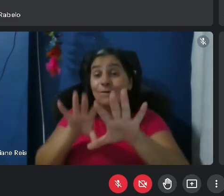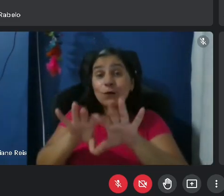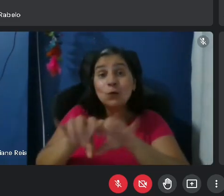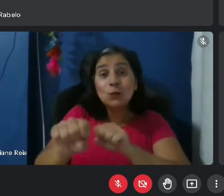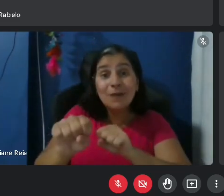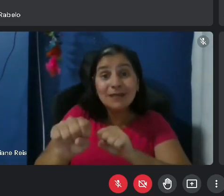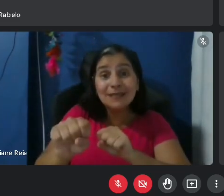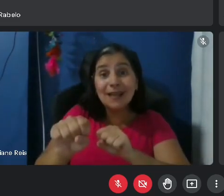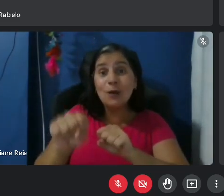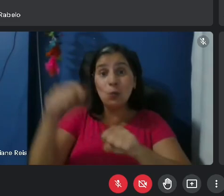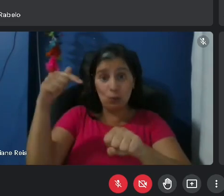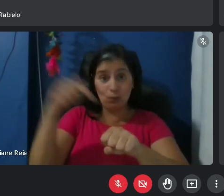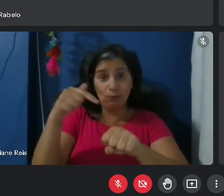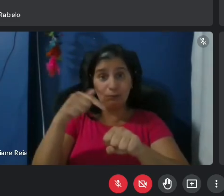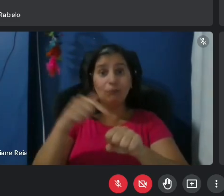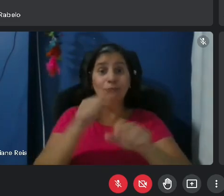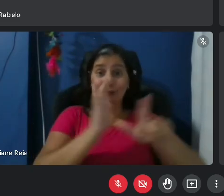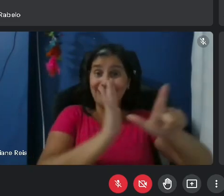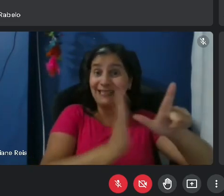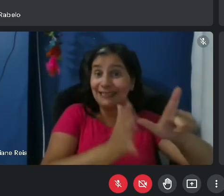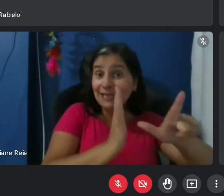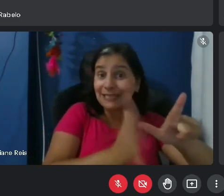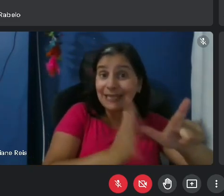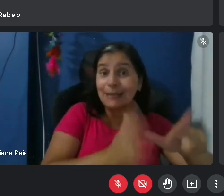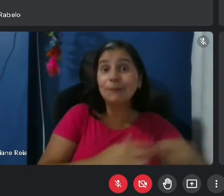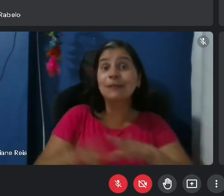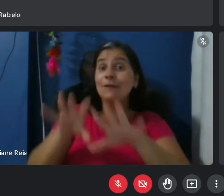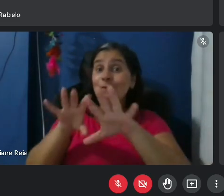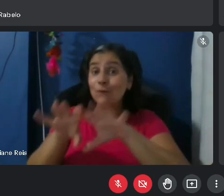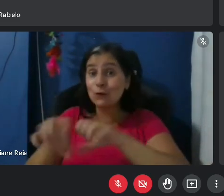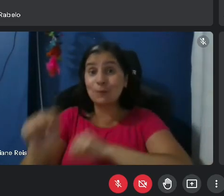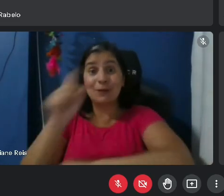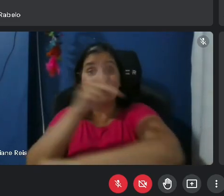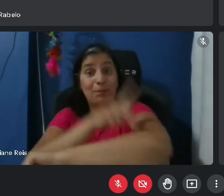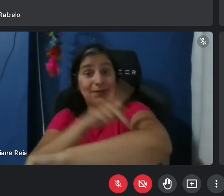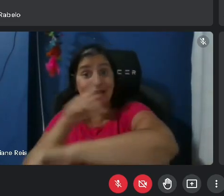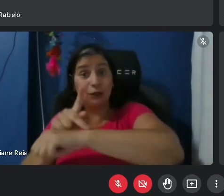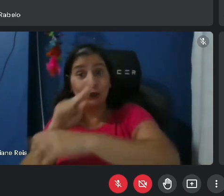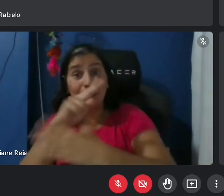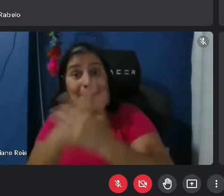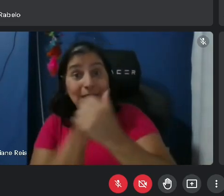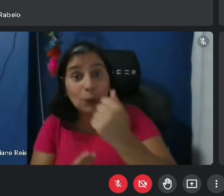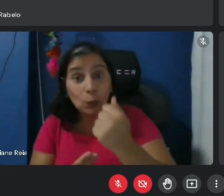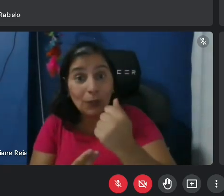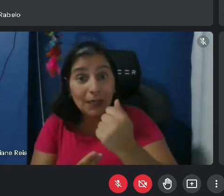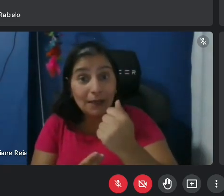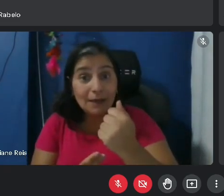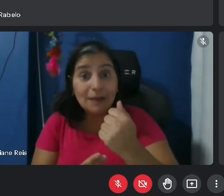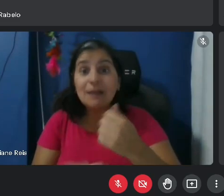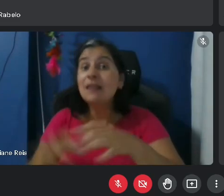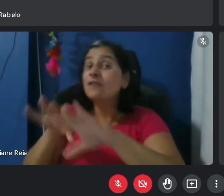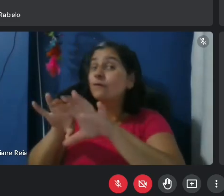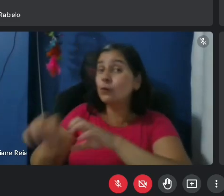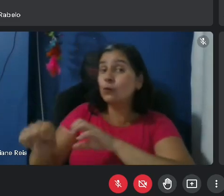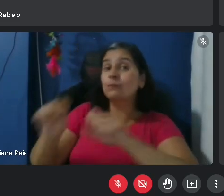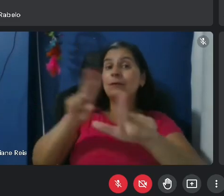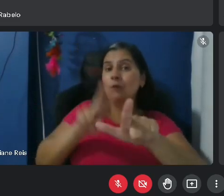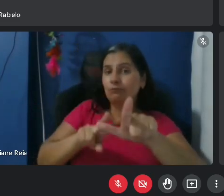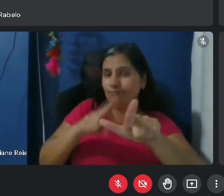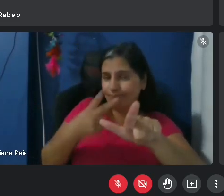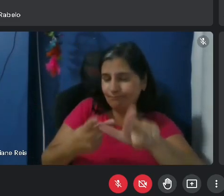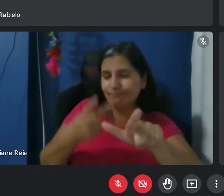Então, a formação do Letras Libras, a formação da pedagogia